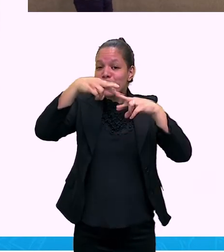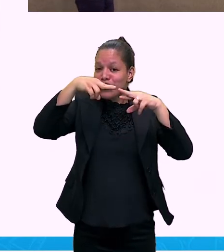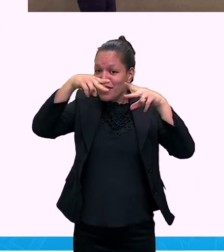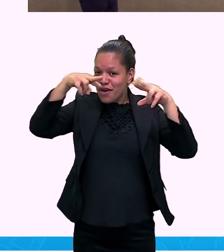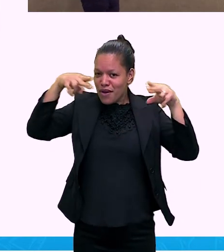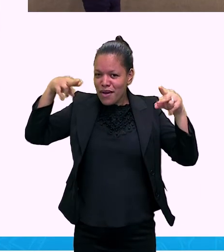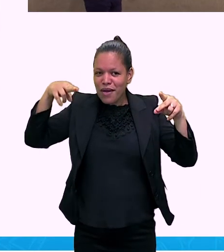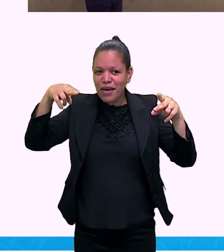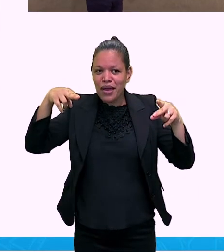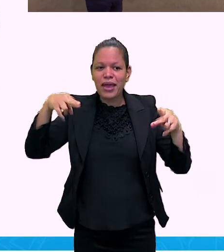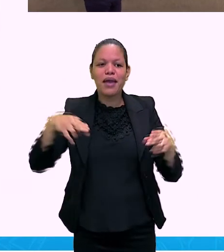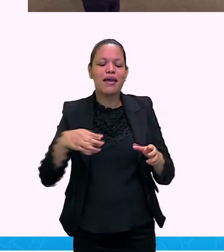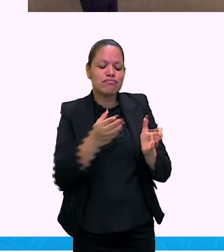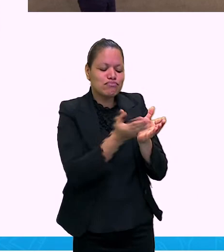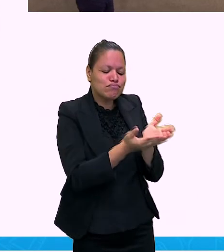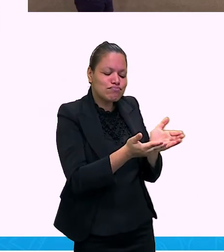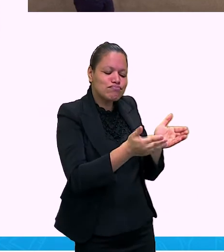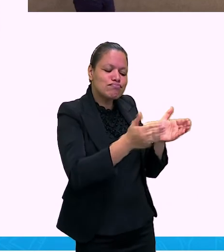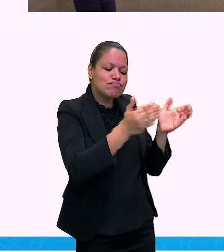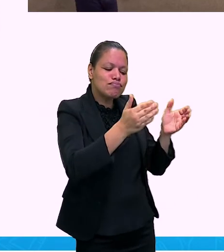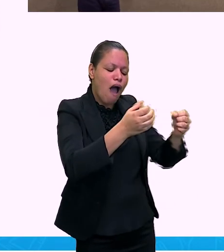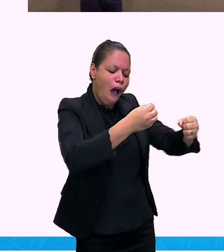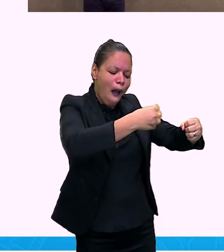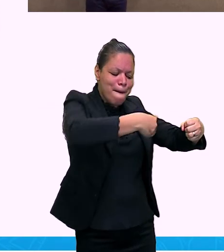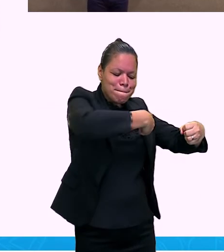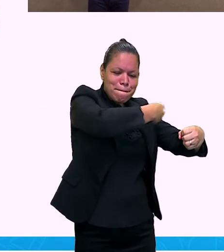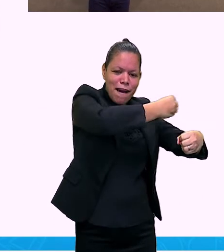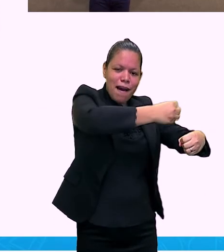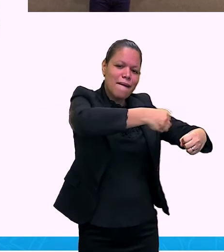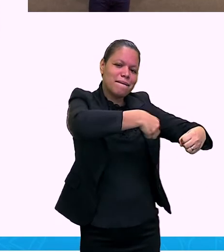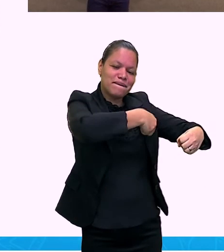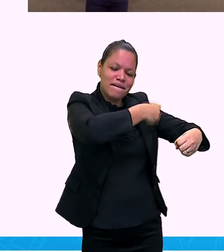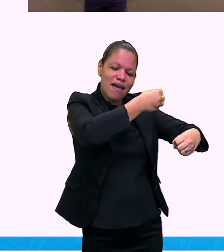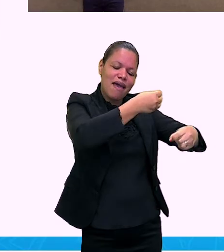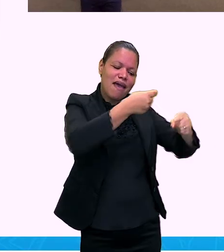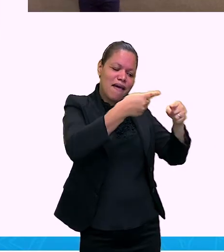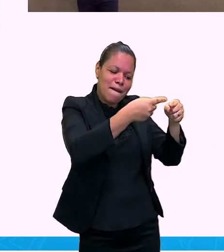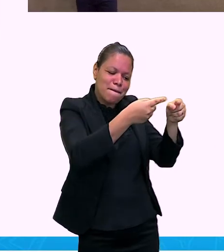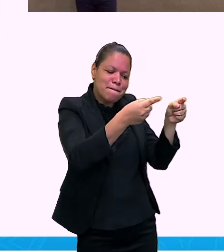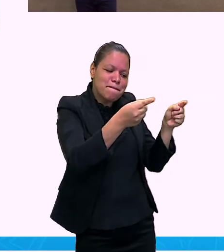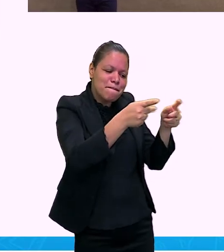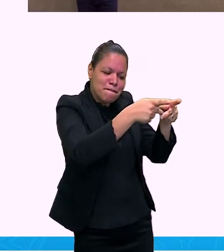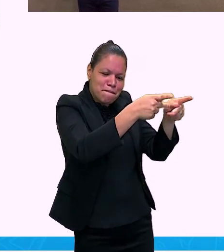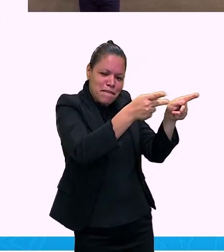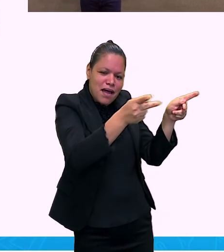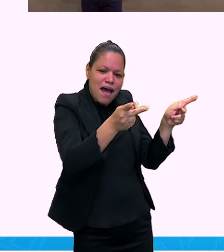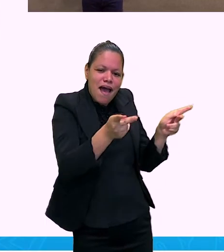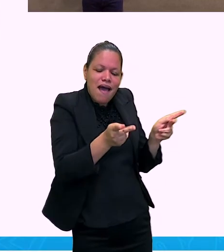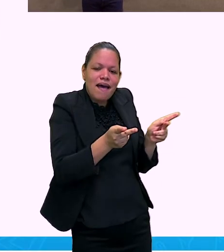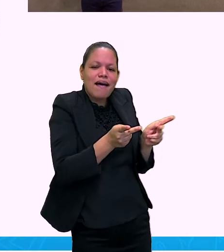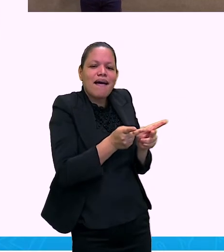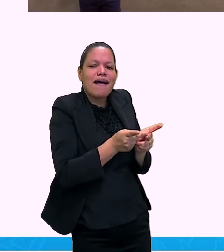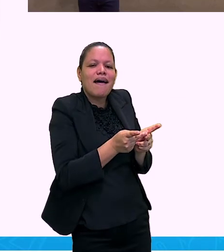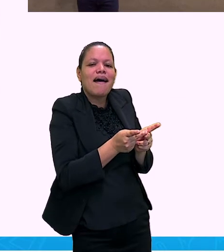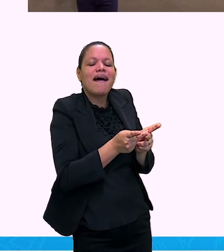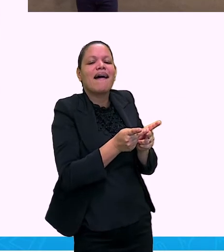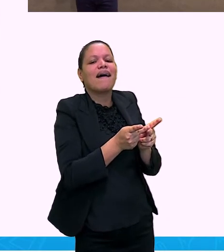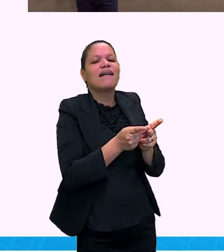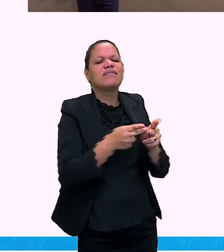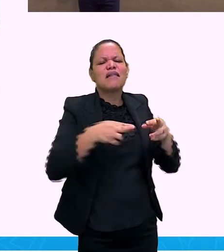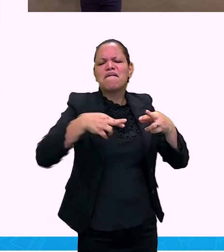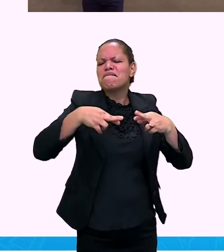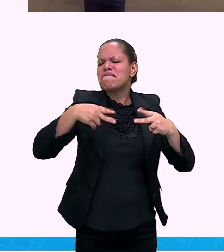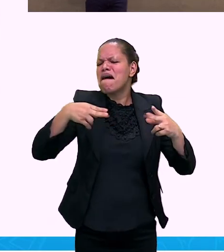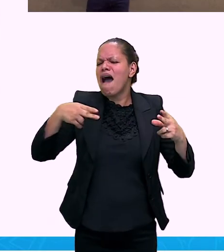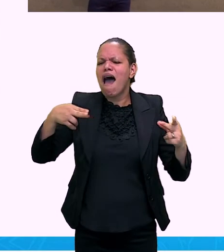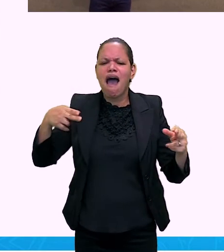cerâmica, gamelas com madeira, pratos. Hoje também conseguimos ver petisqueira, né, onde a gente busca petisco